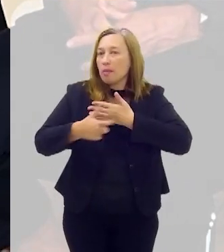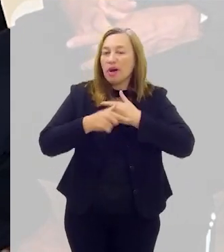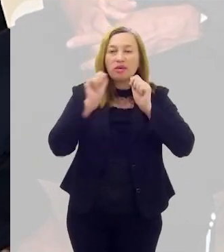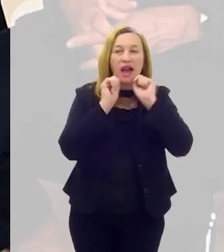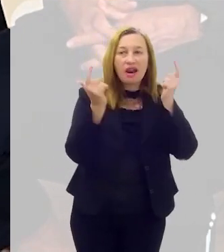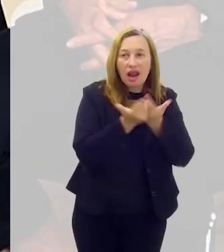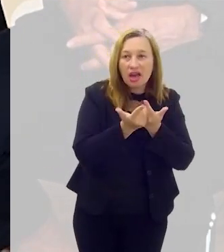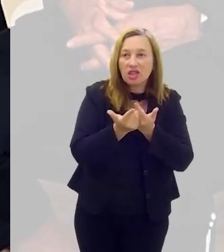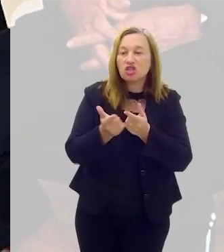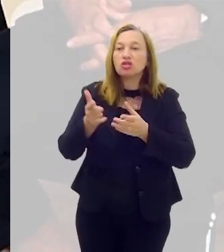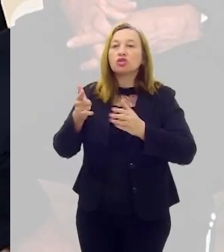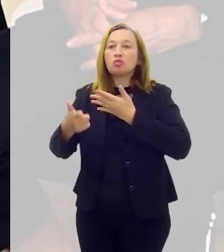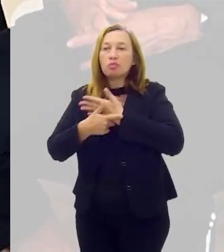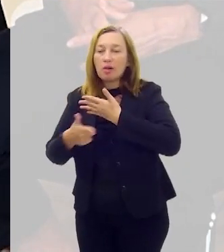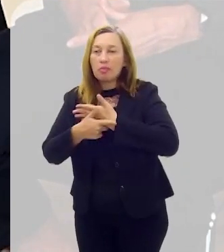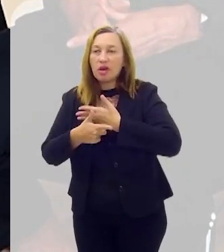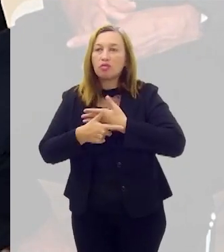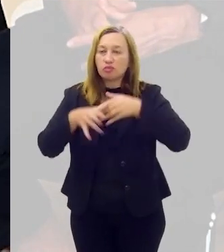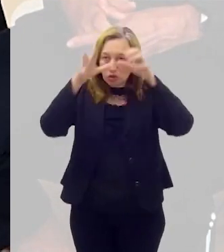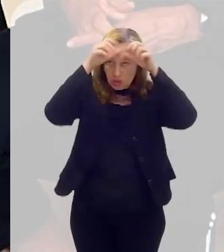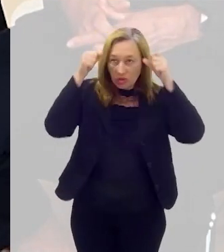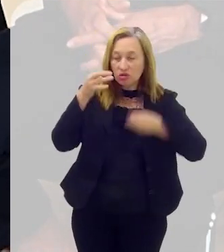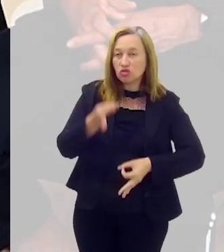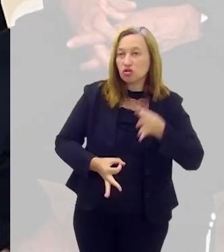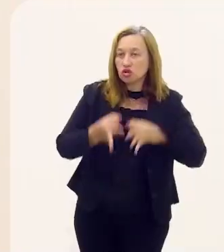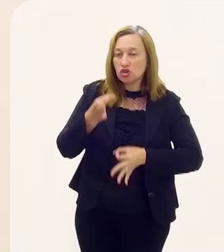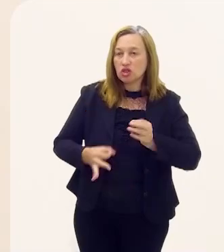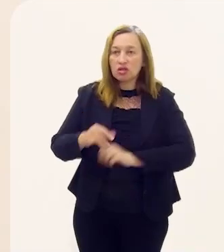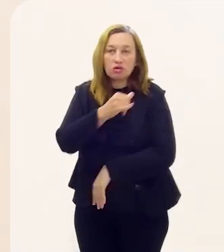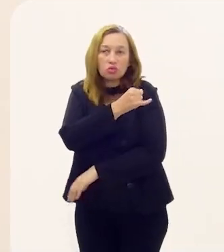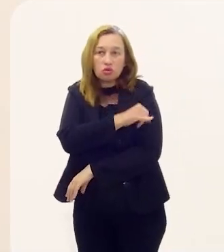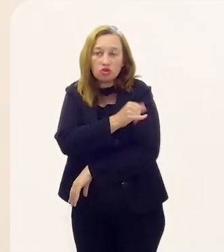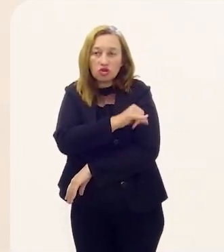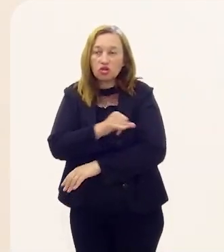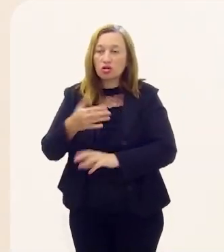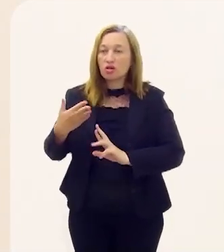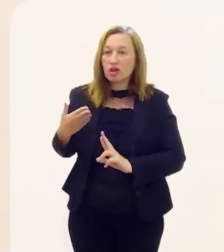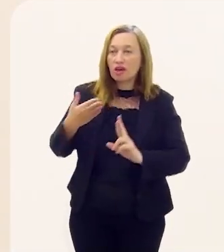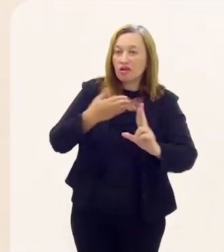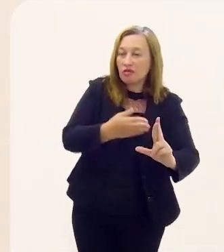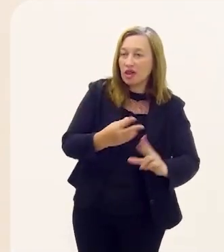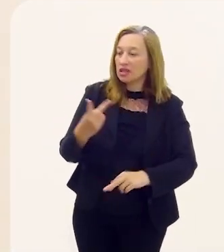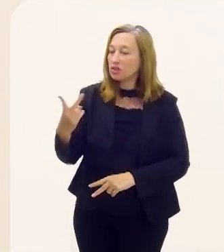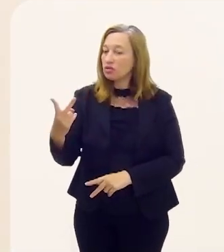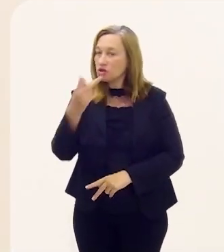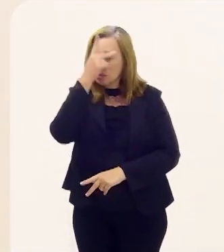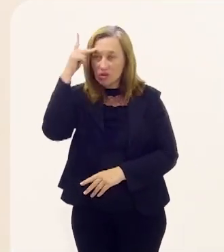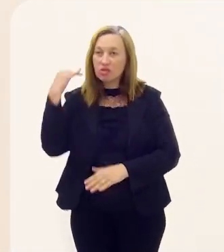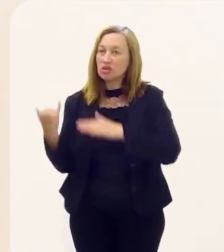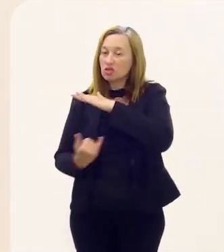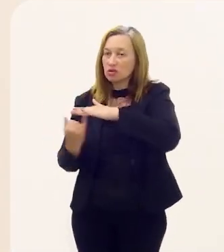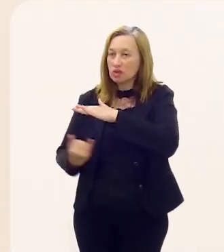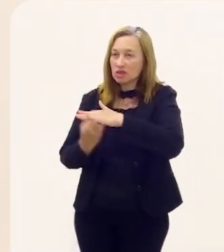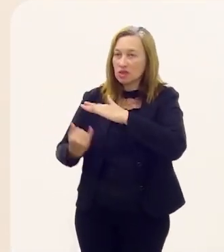Assembleia Legislativa, o papel do Tribunal de Justiça do Rio de Janeiro, com duas grandes referências